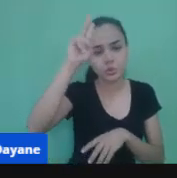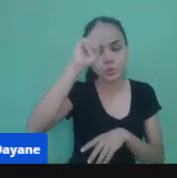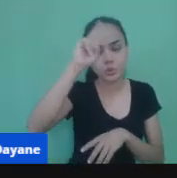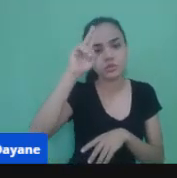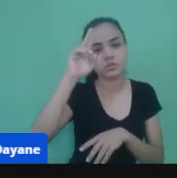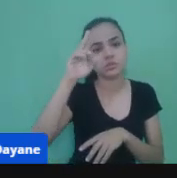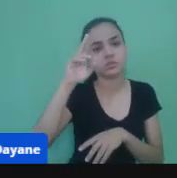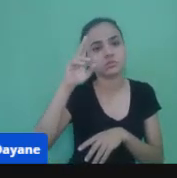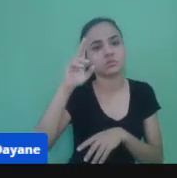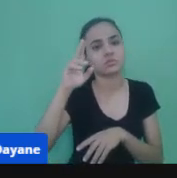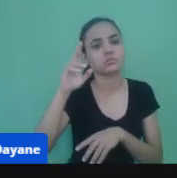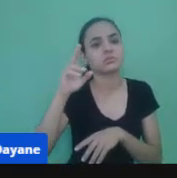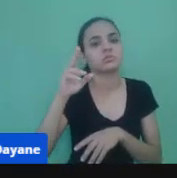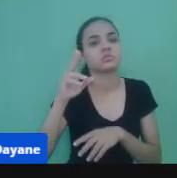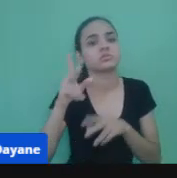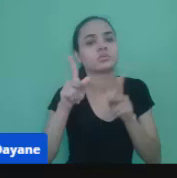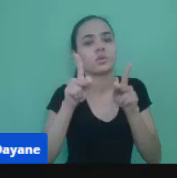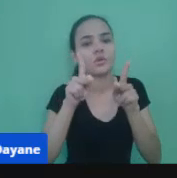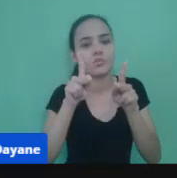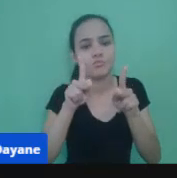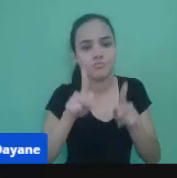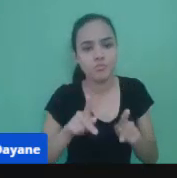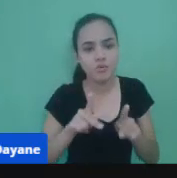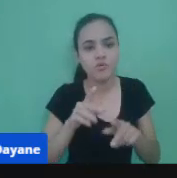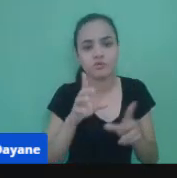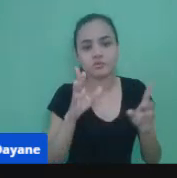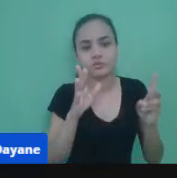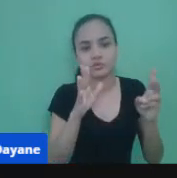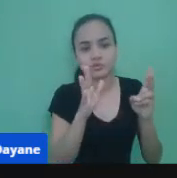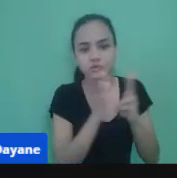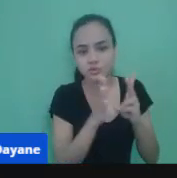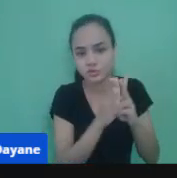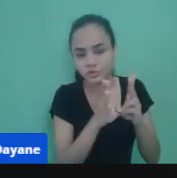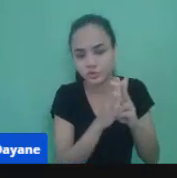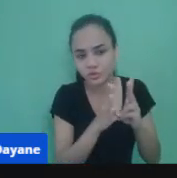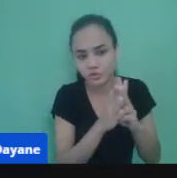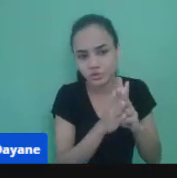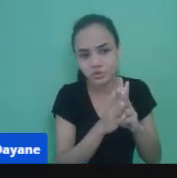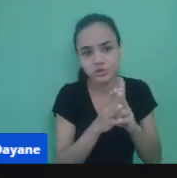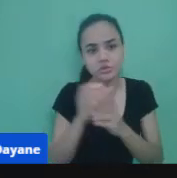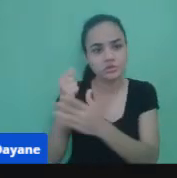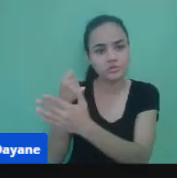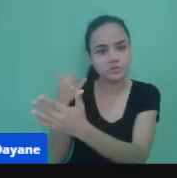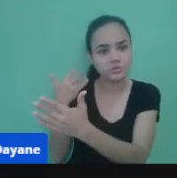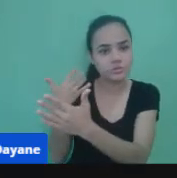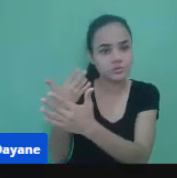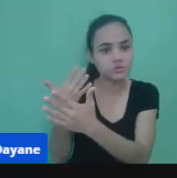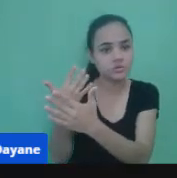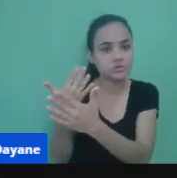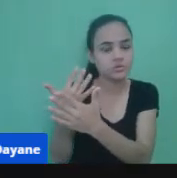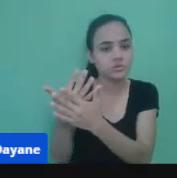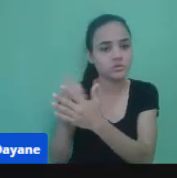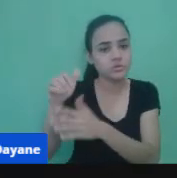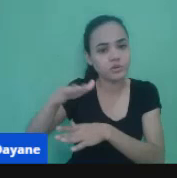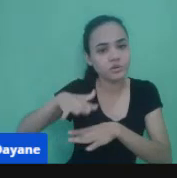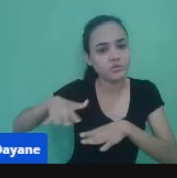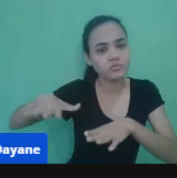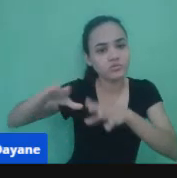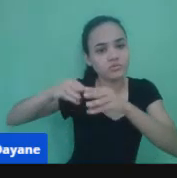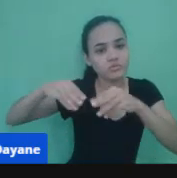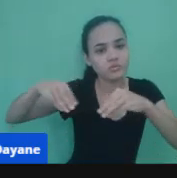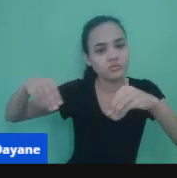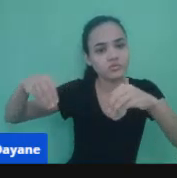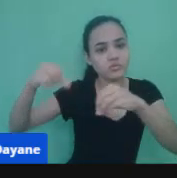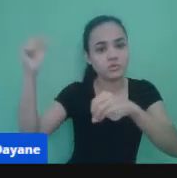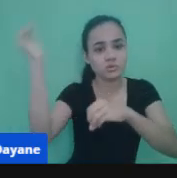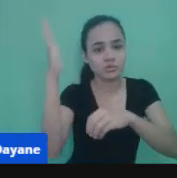dos povos indígenas e de genocídio, inclusive, dos povos indígenas do território nacional,